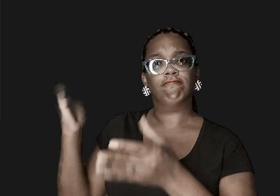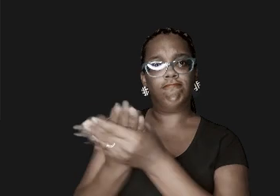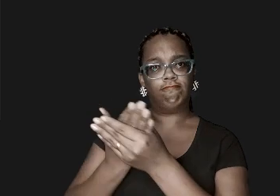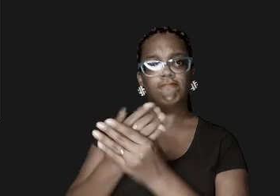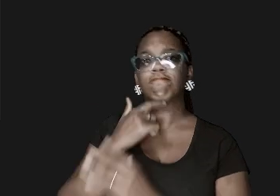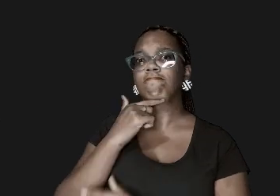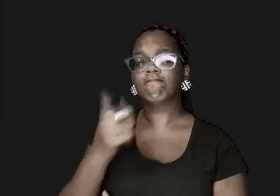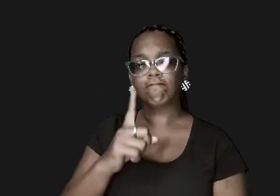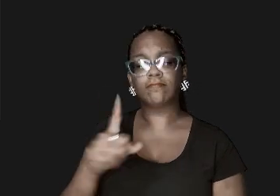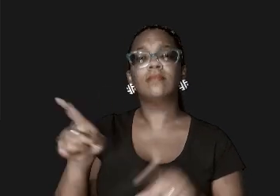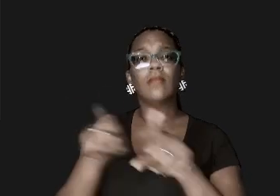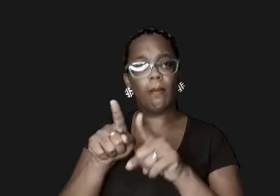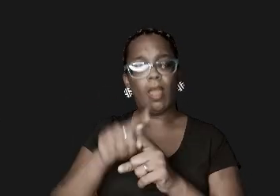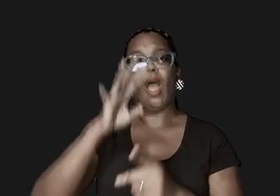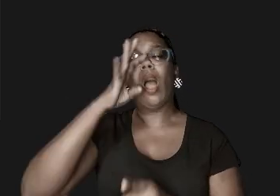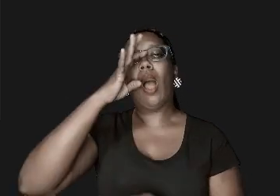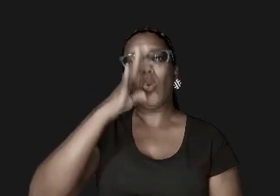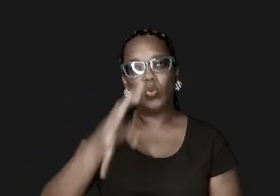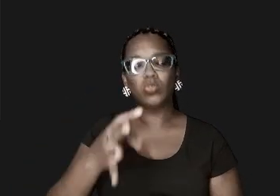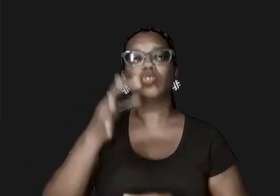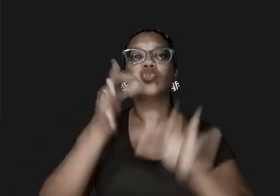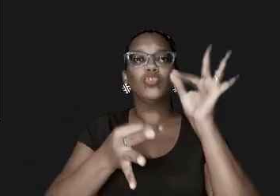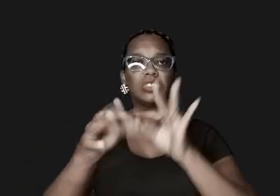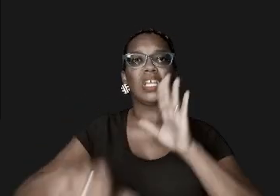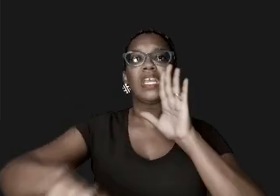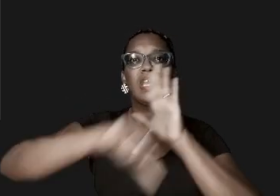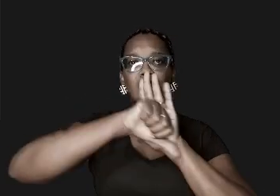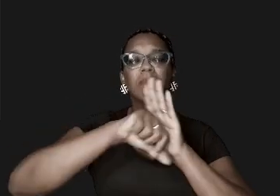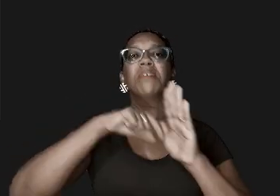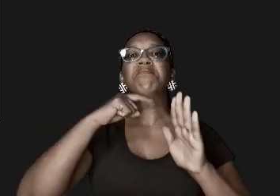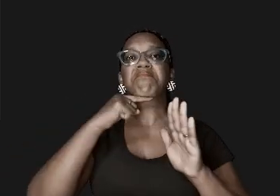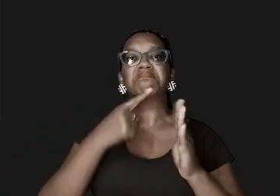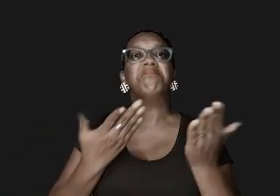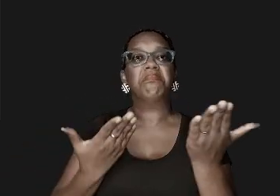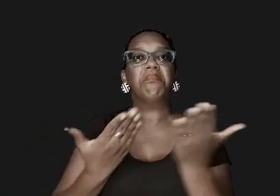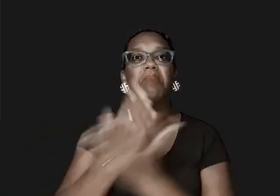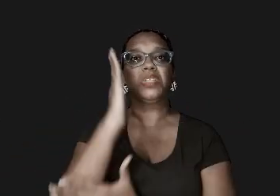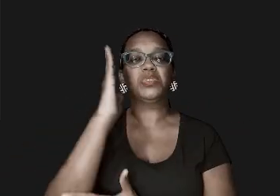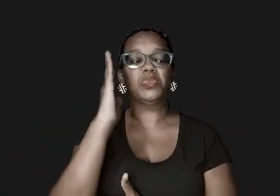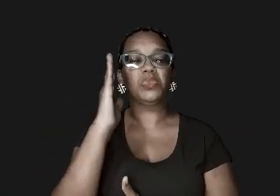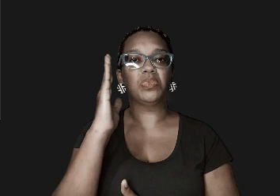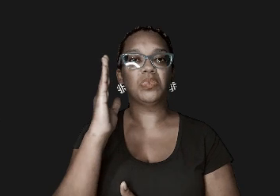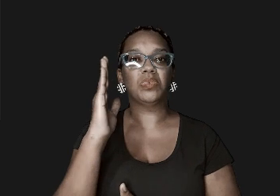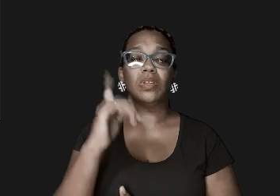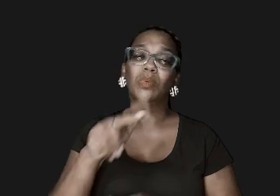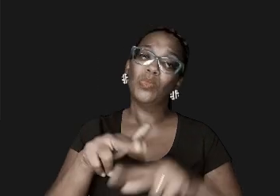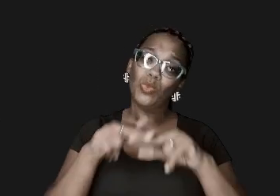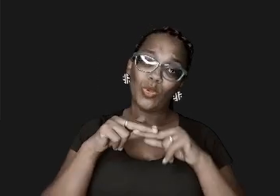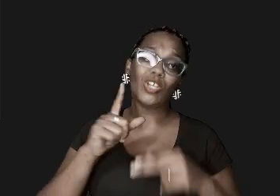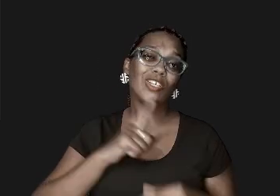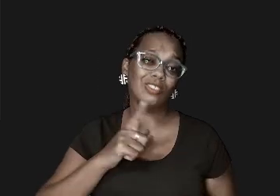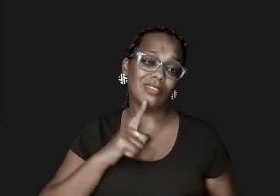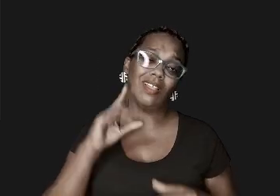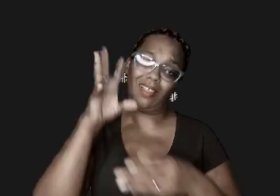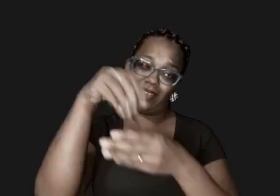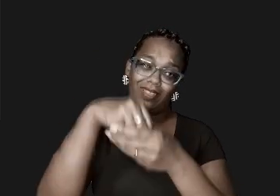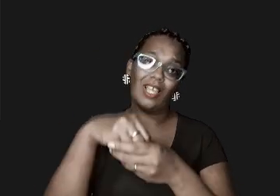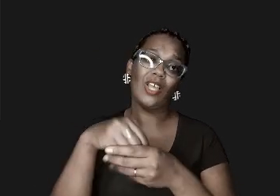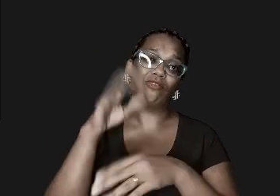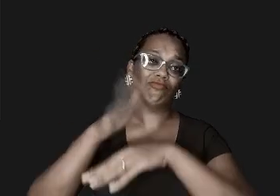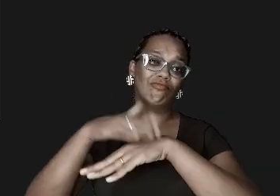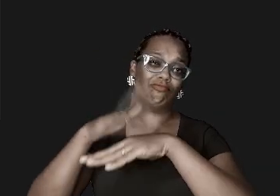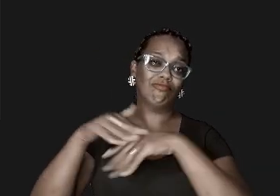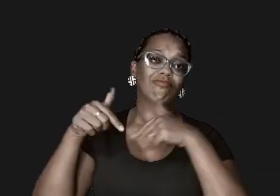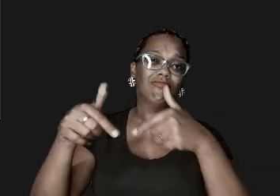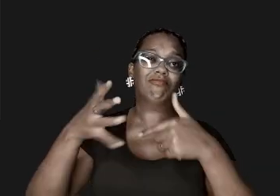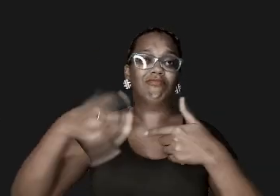companhia Essa é acusação da cvm que acabou sendo jogado em procedente é essa também foi acusação na Justiça